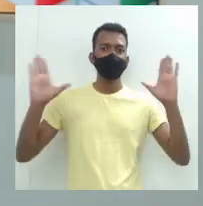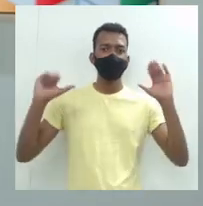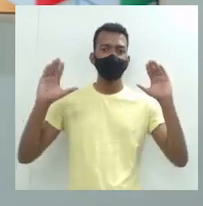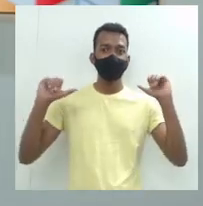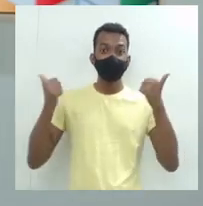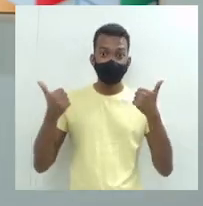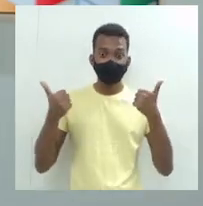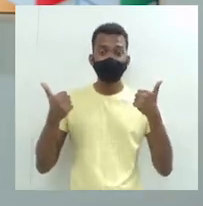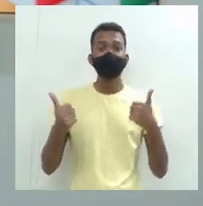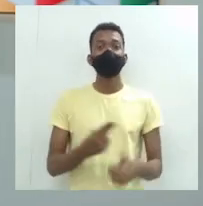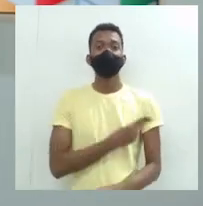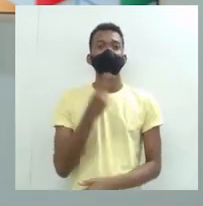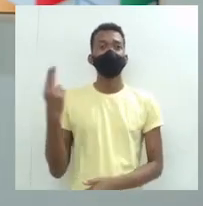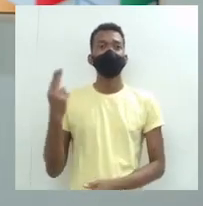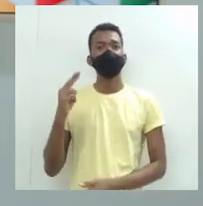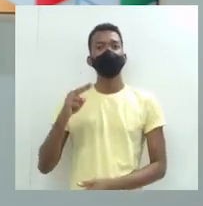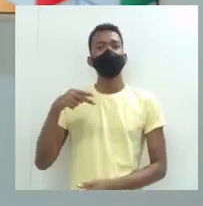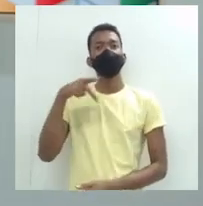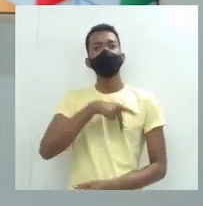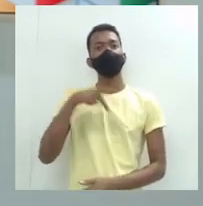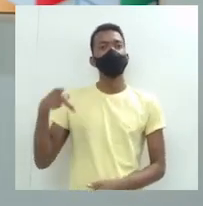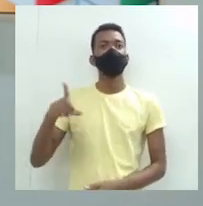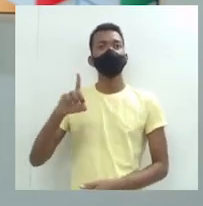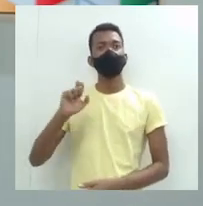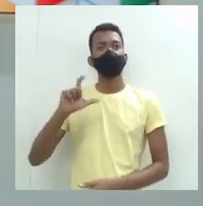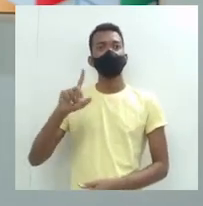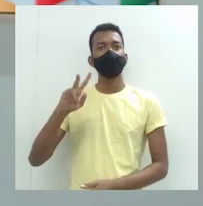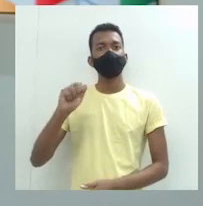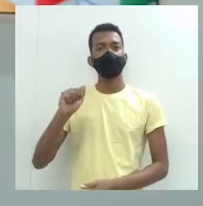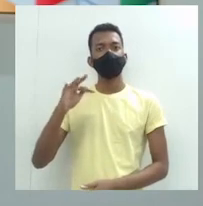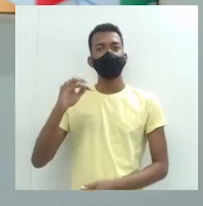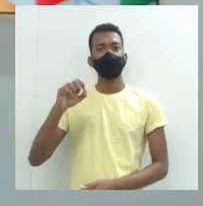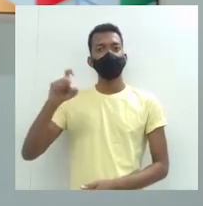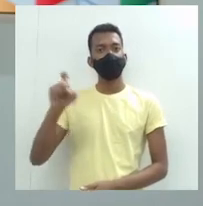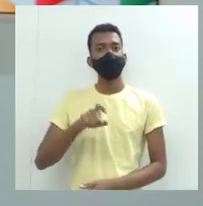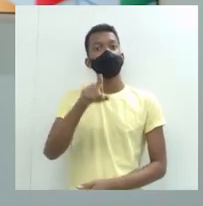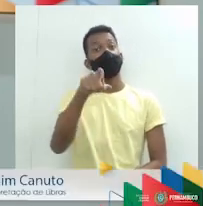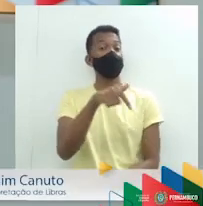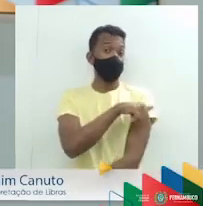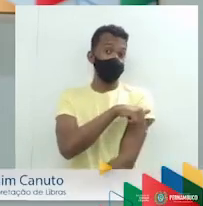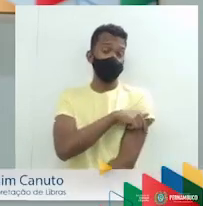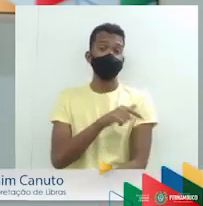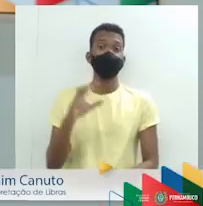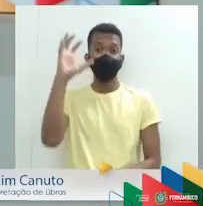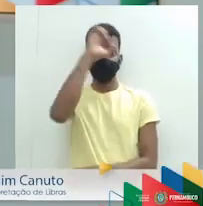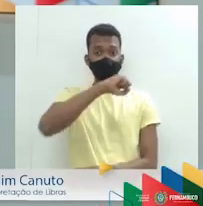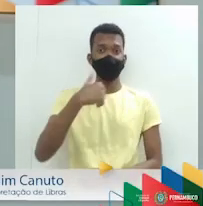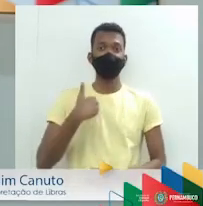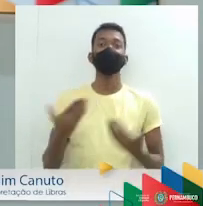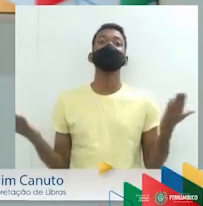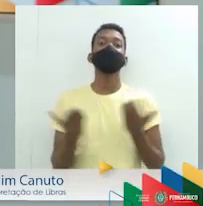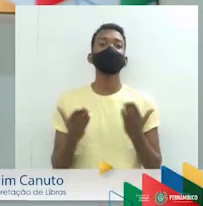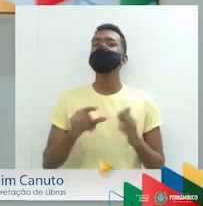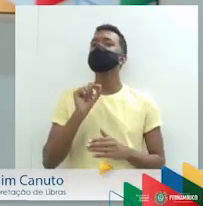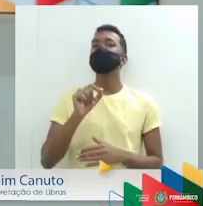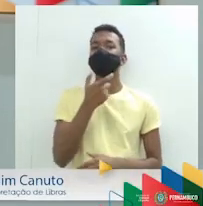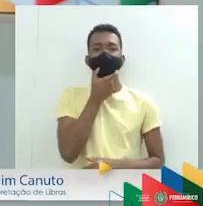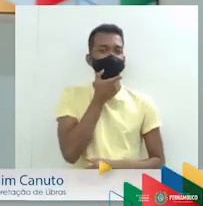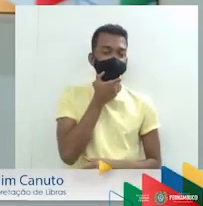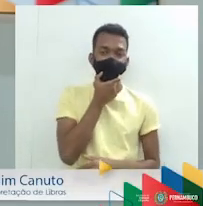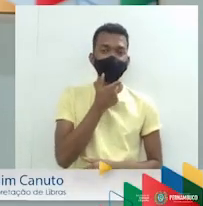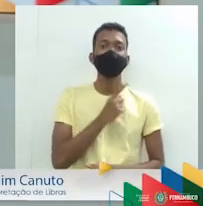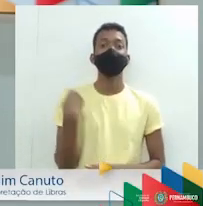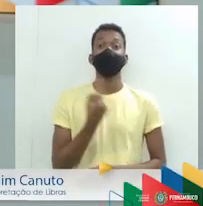Hello! Meu nome é Teacher Delvia Fox e você do 7º ano vai aprender comigo hoje inglês. O